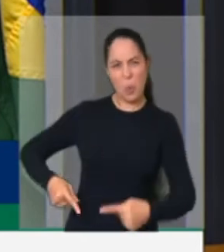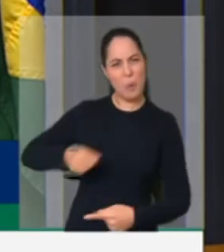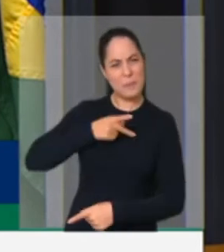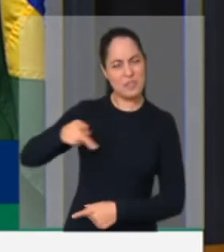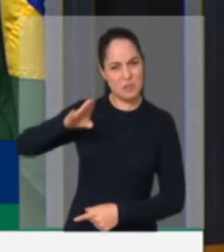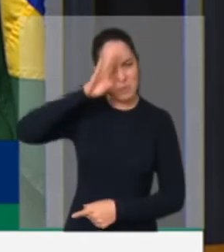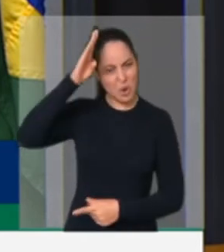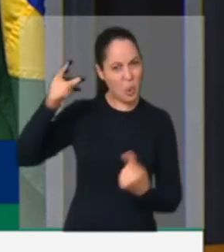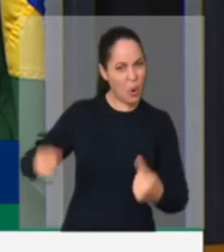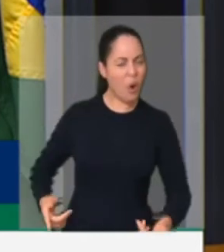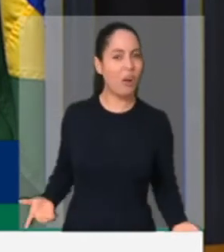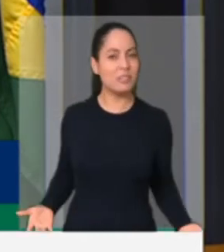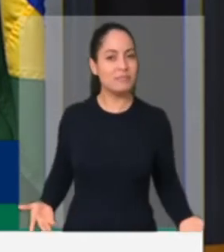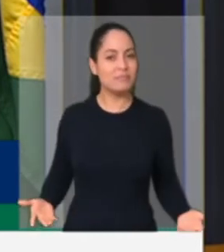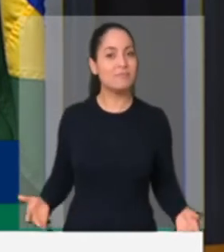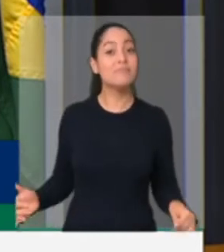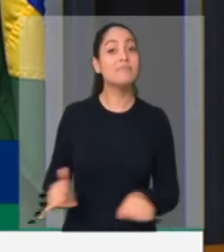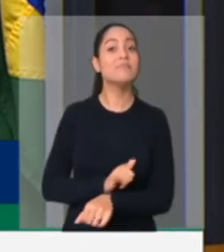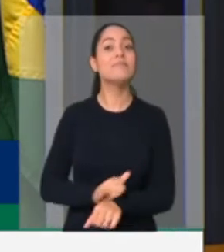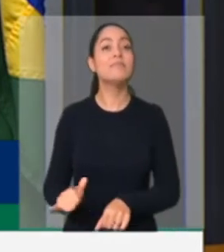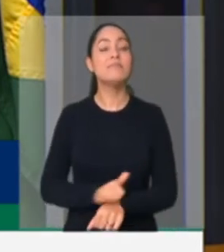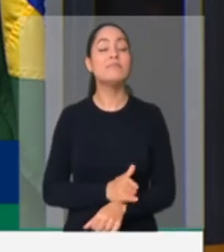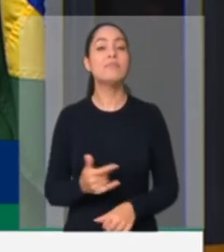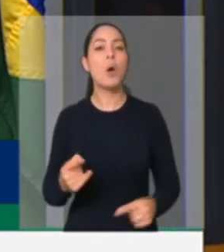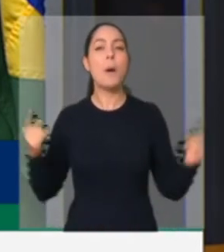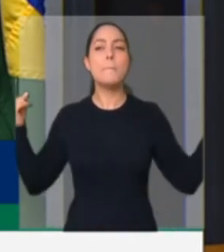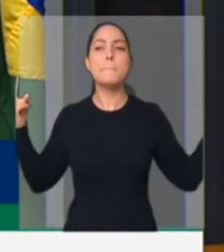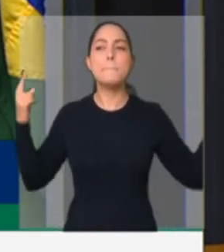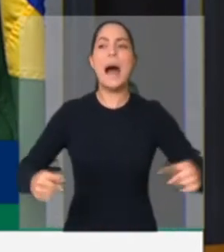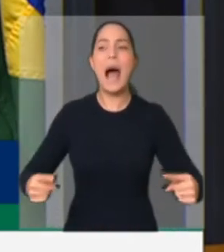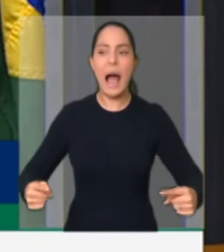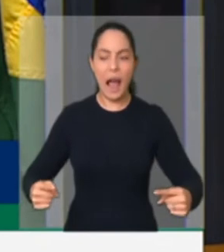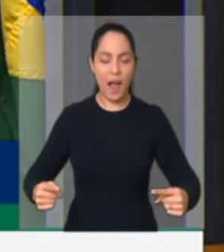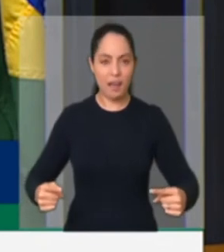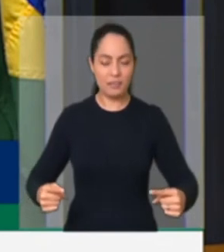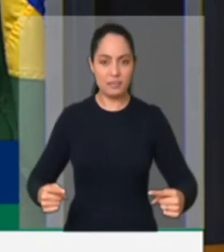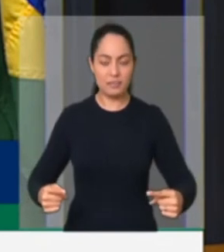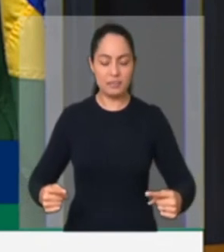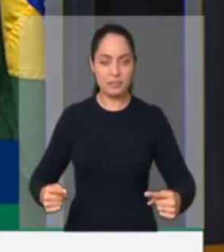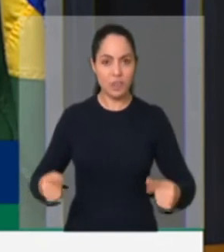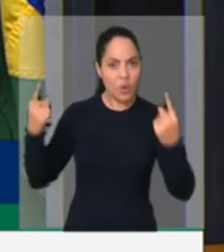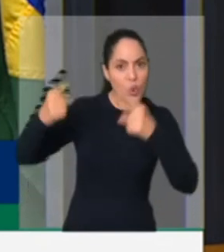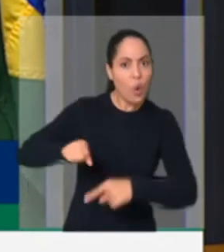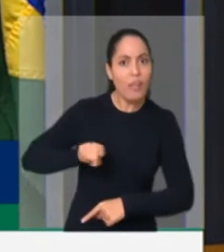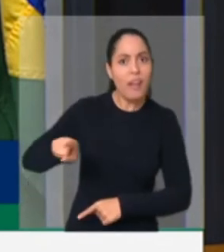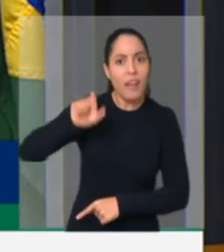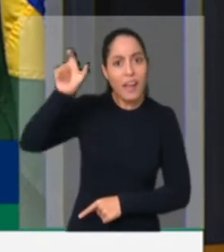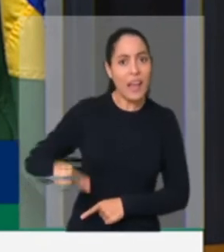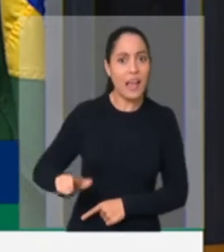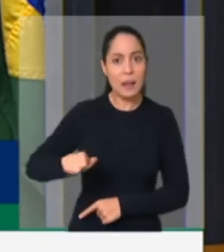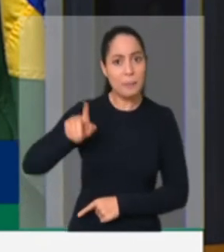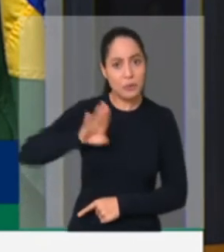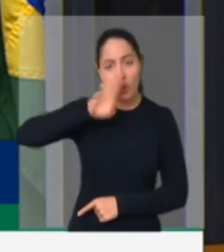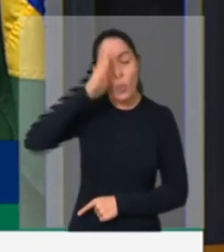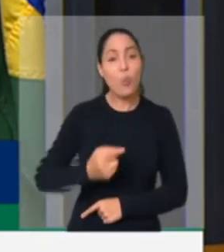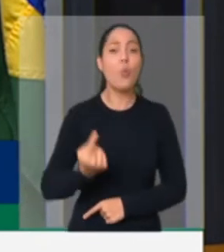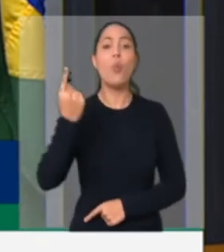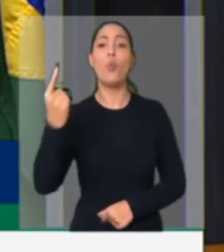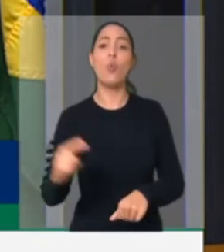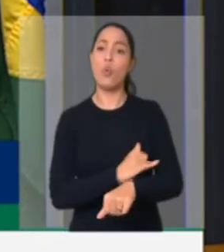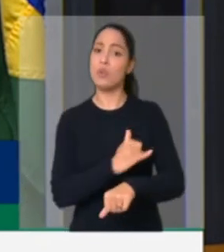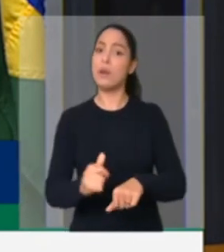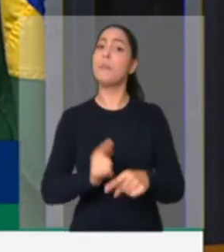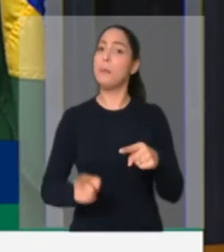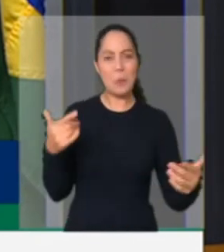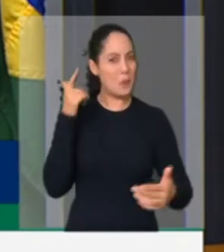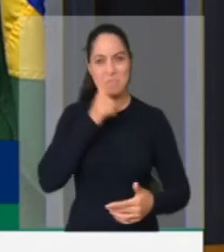uma a populosa para atacar o único que está fazendo alguma coisa pelo Brasil nesse momento para nos tirar